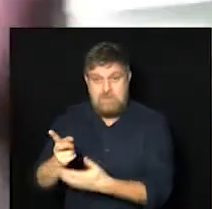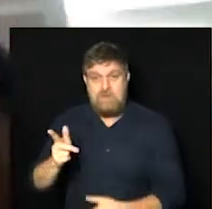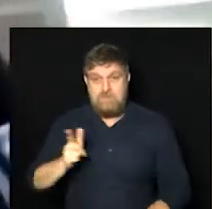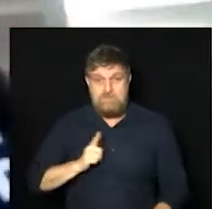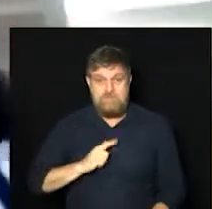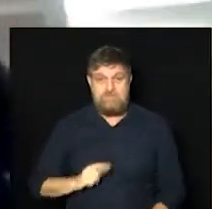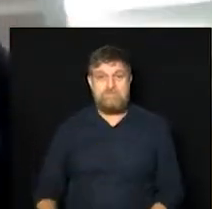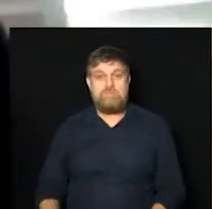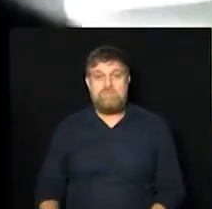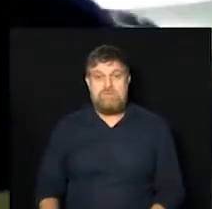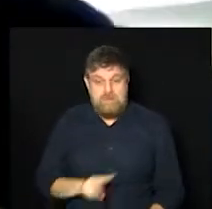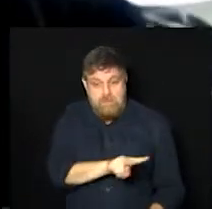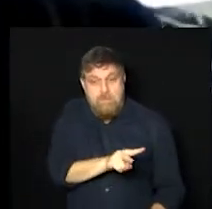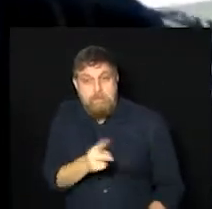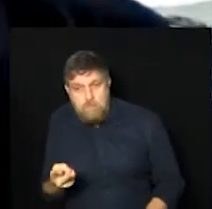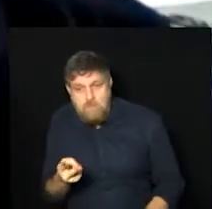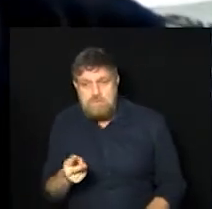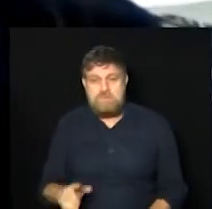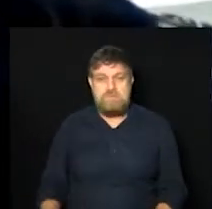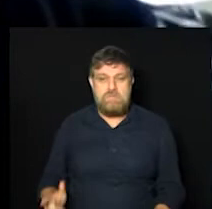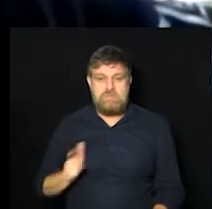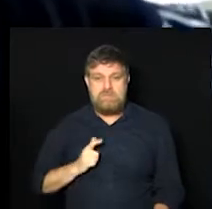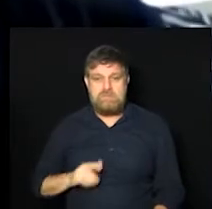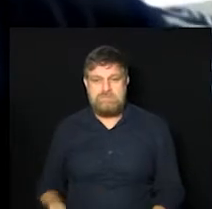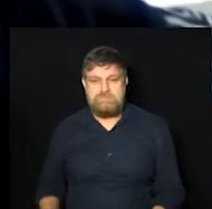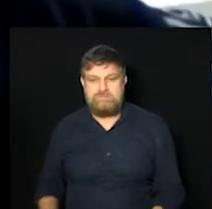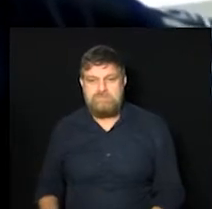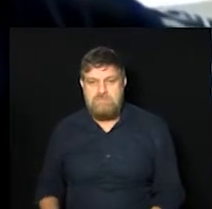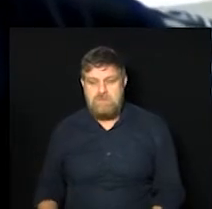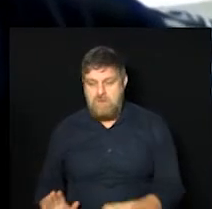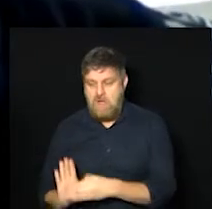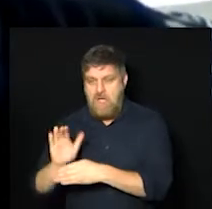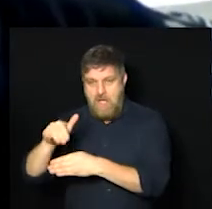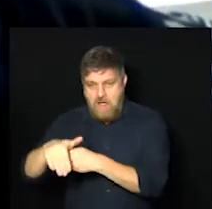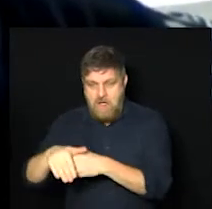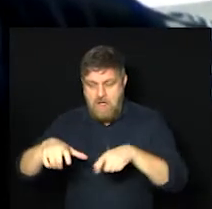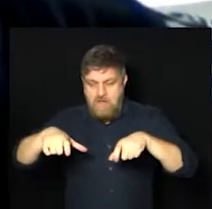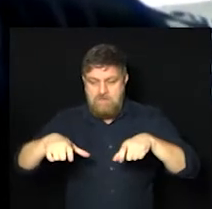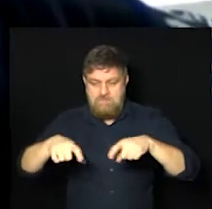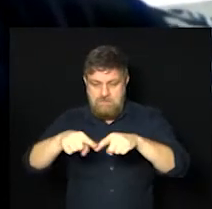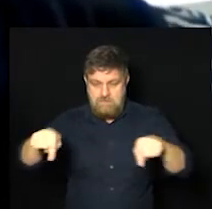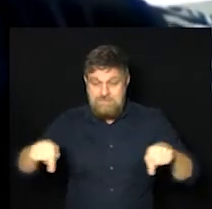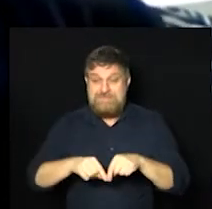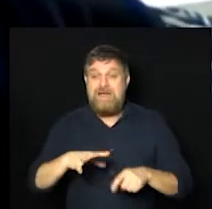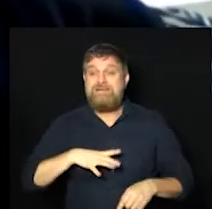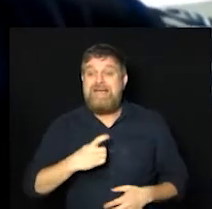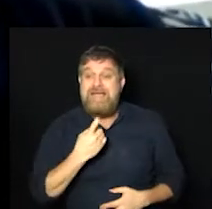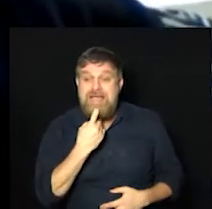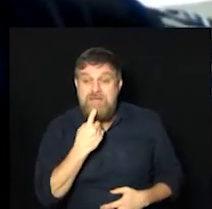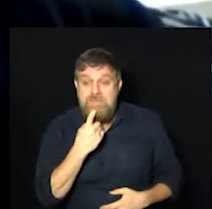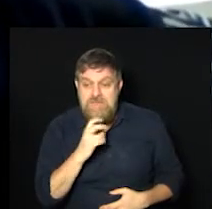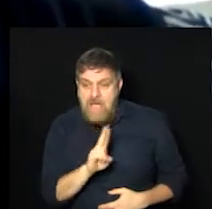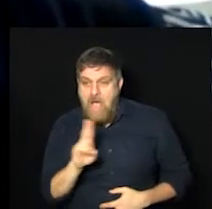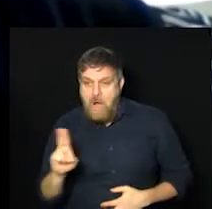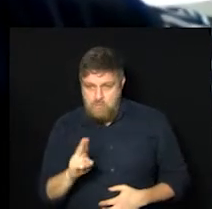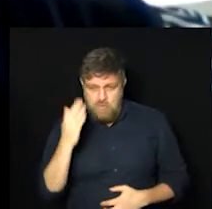link, mas é uma transição. Tá. Agora é Pulo Futsal Campinas, que a gente quer associar muito o nome da cidade.